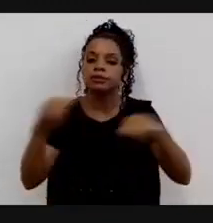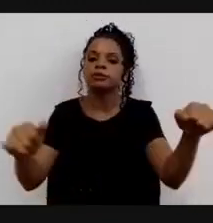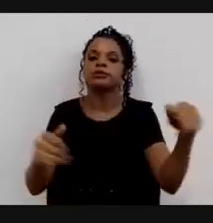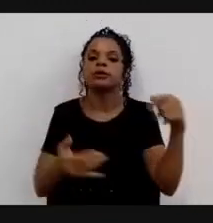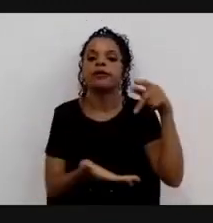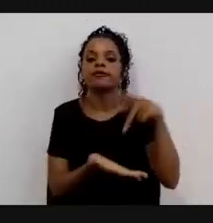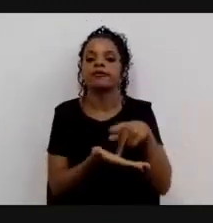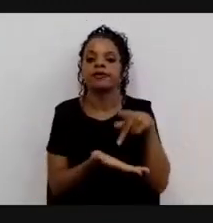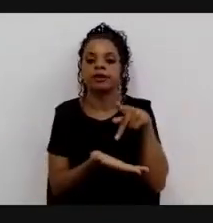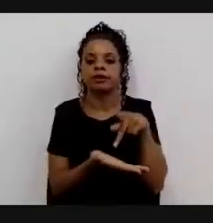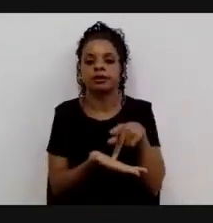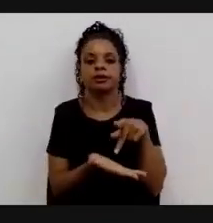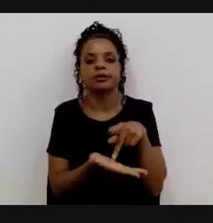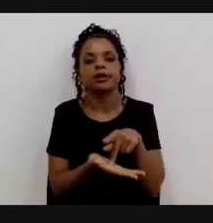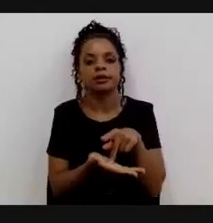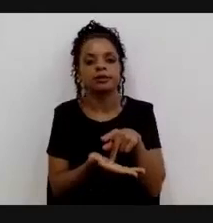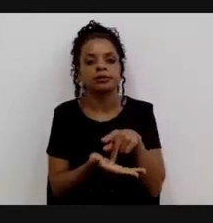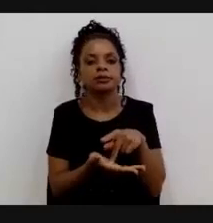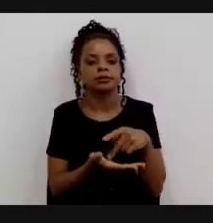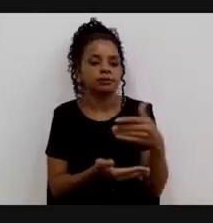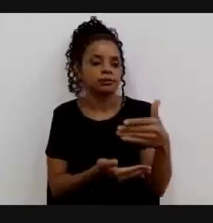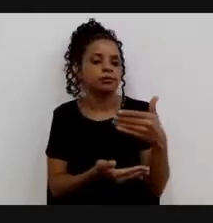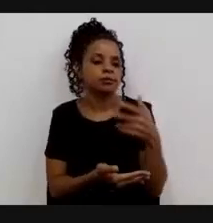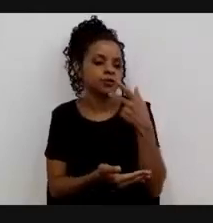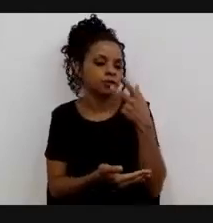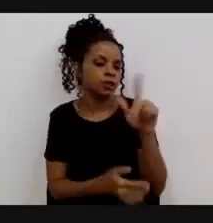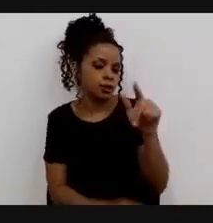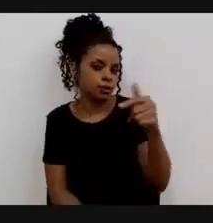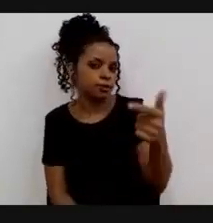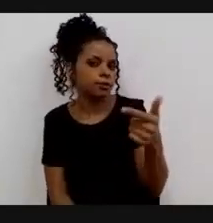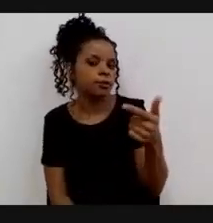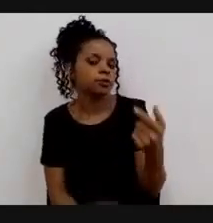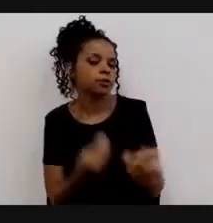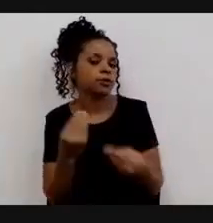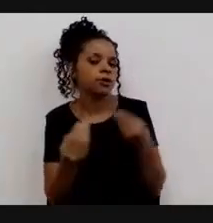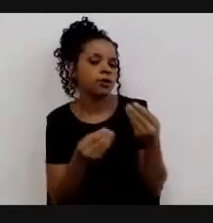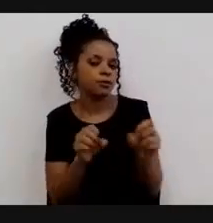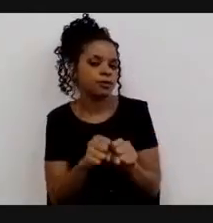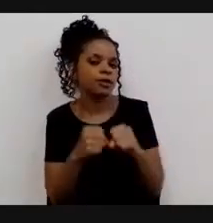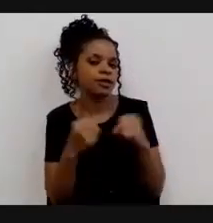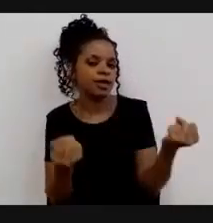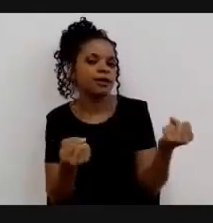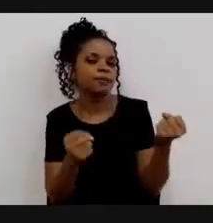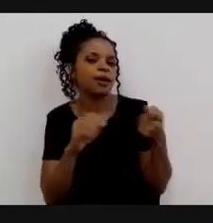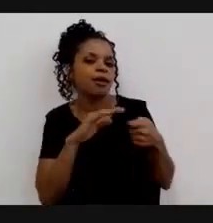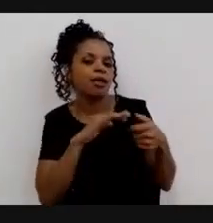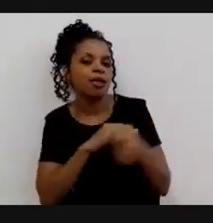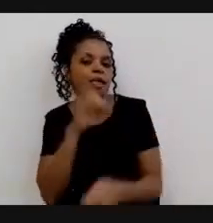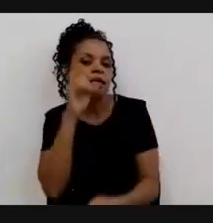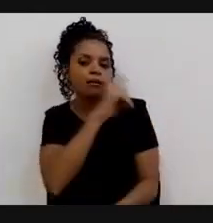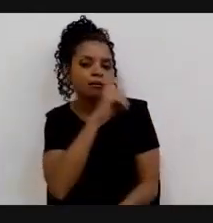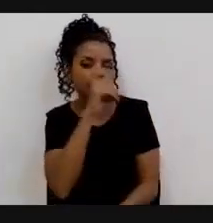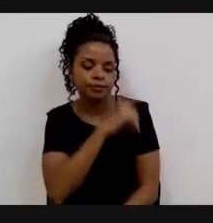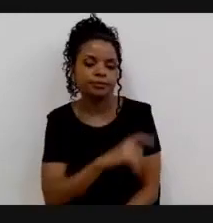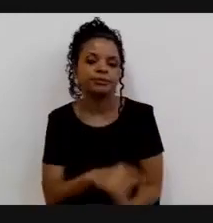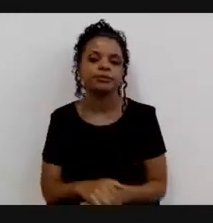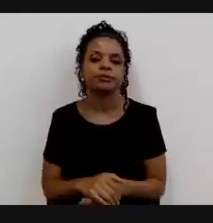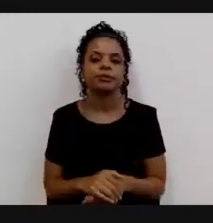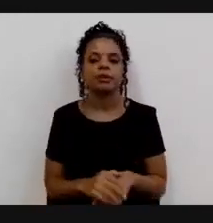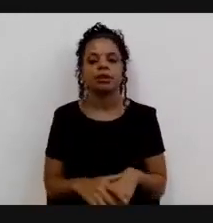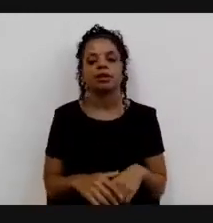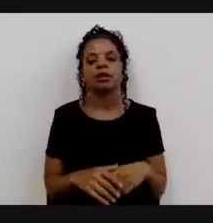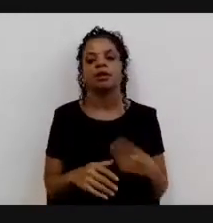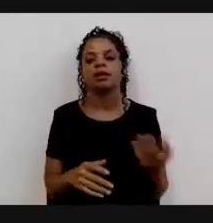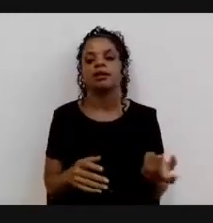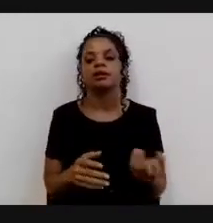chega lá eu vou mostrar um pouquinho mais para frente, eu falo depois como que a gente quebra a desinformação, né? E gerar